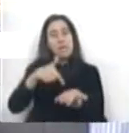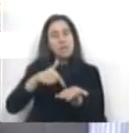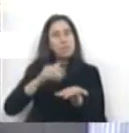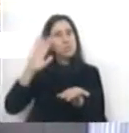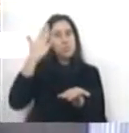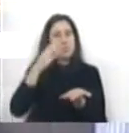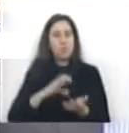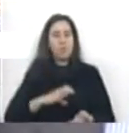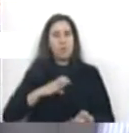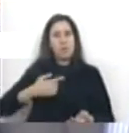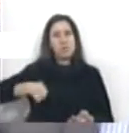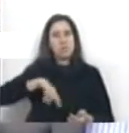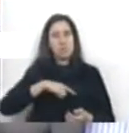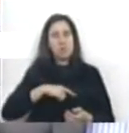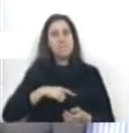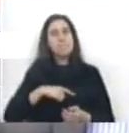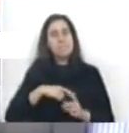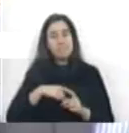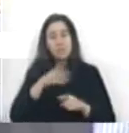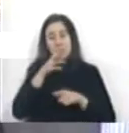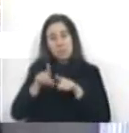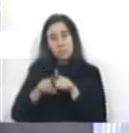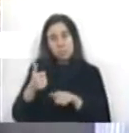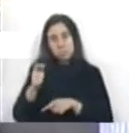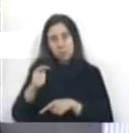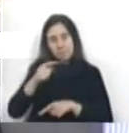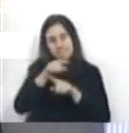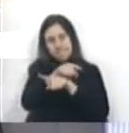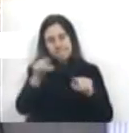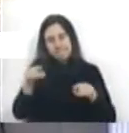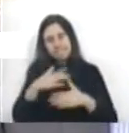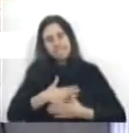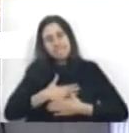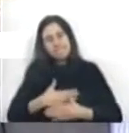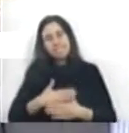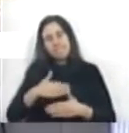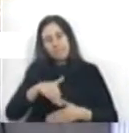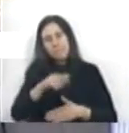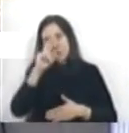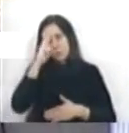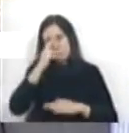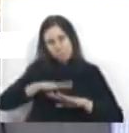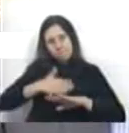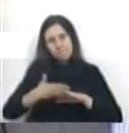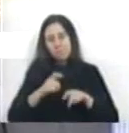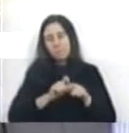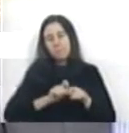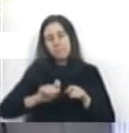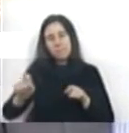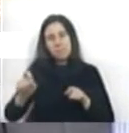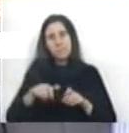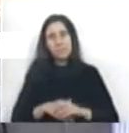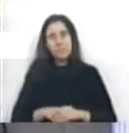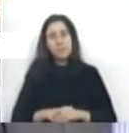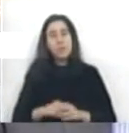nossa confiança, àqueles a quem os deputados do Bloco dedicam e dedicarão o esforço maior deste mandato.